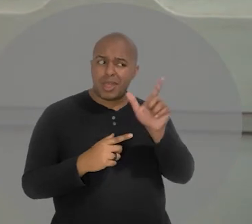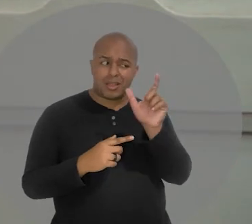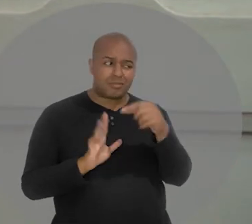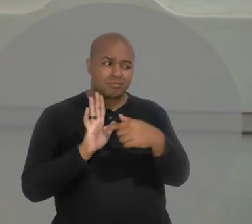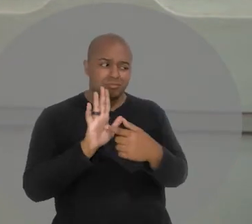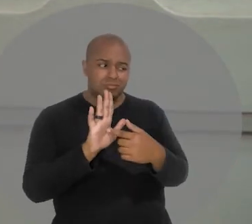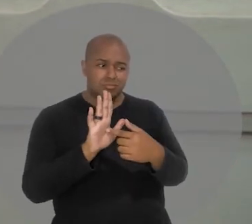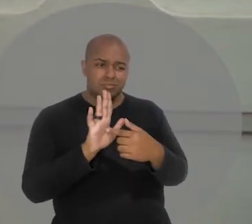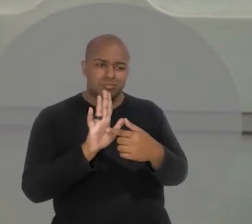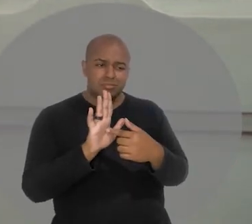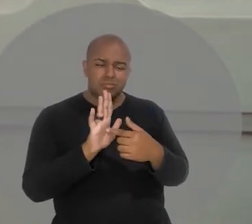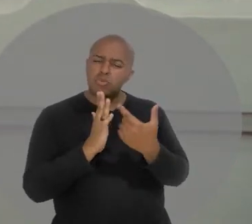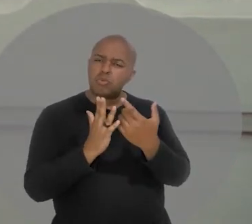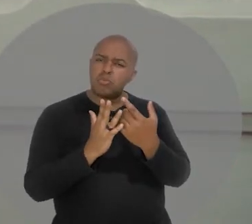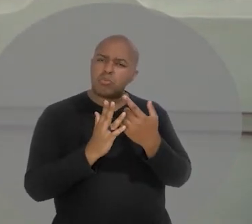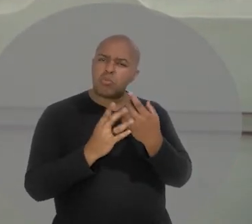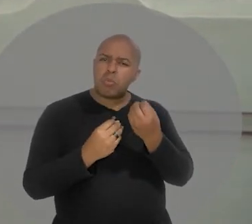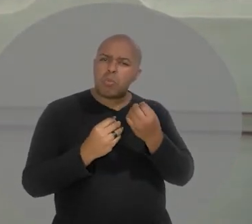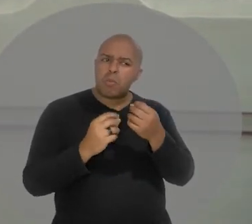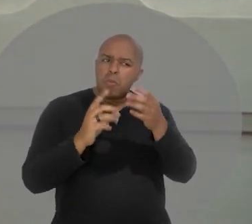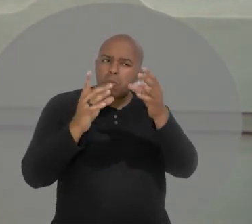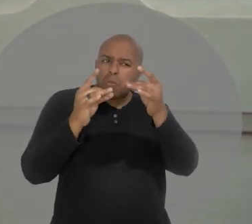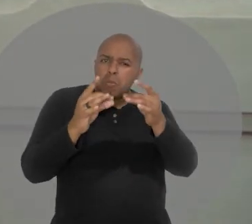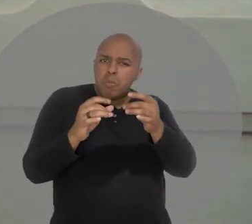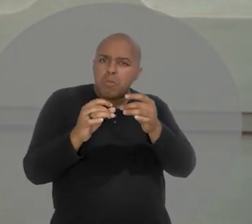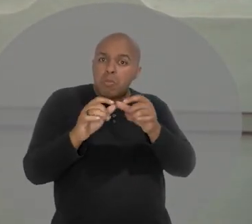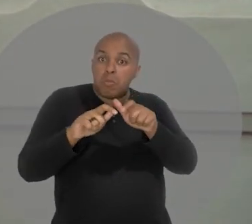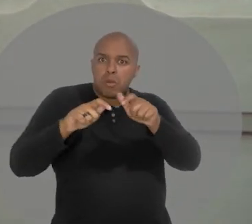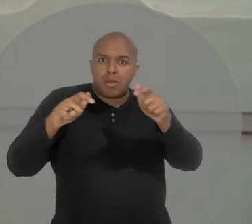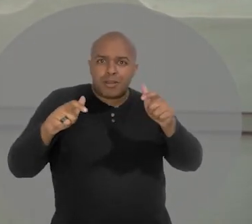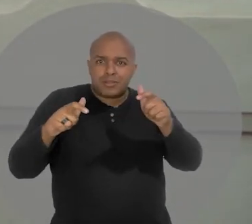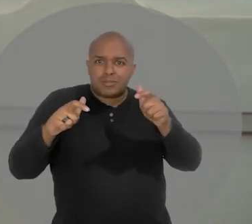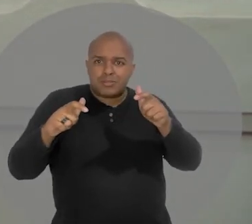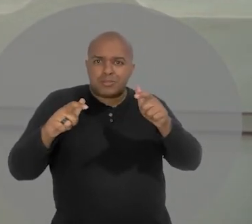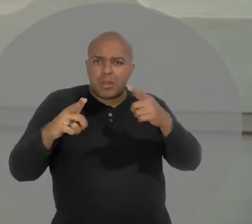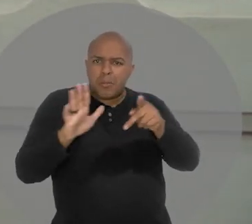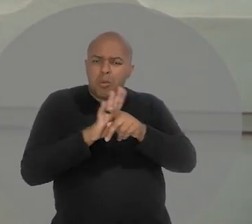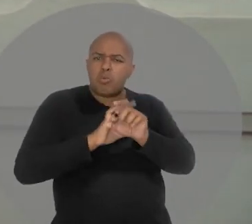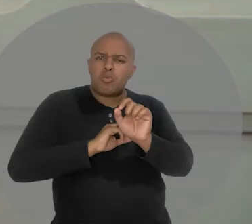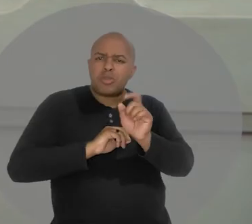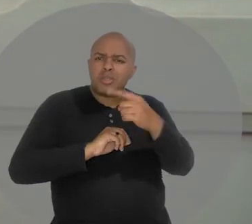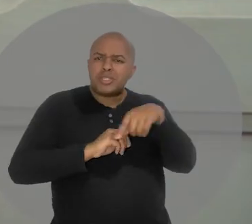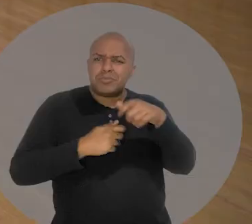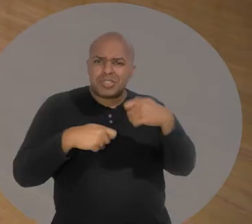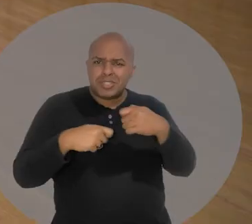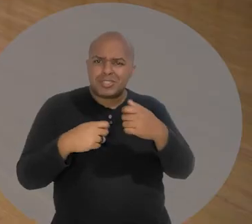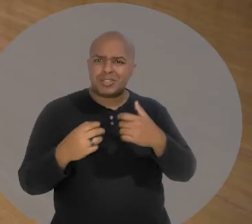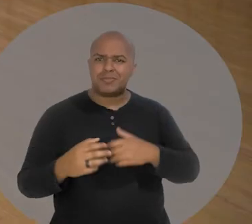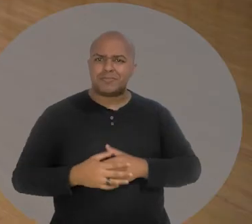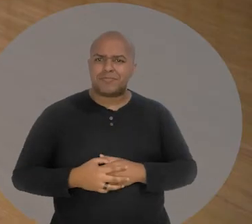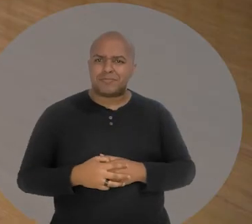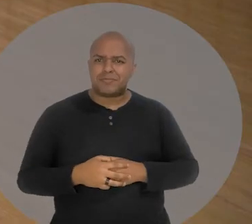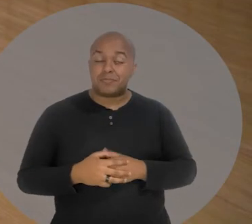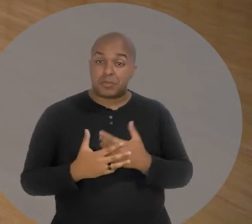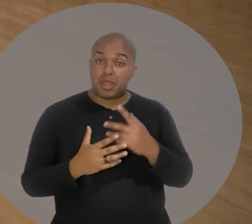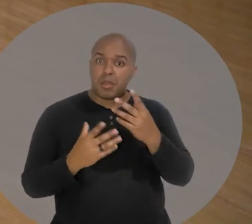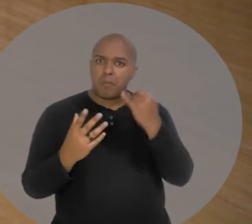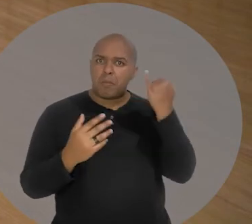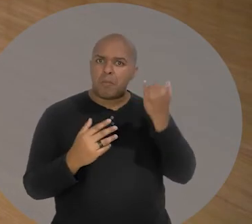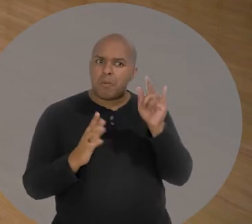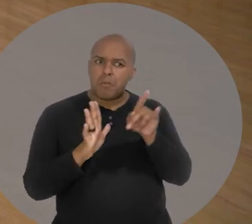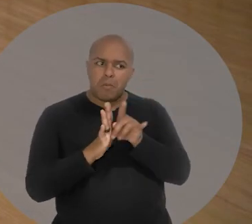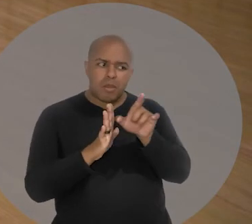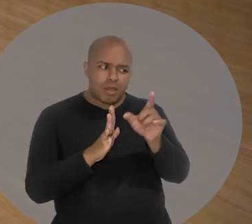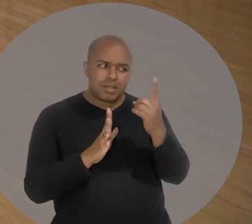traz uma síntese muito grande para o que a gente precisa. É muito importante que a